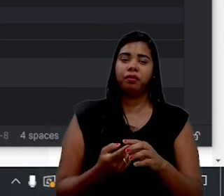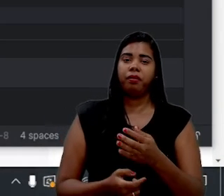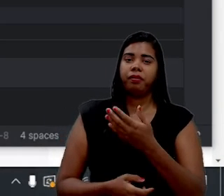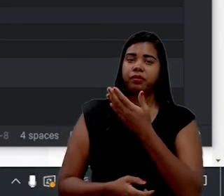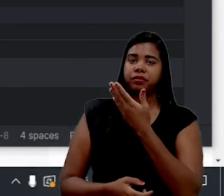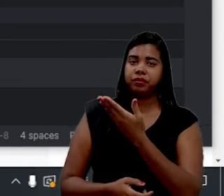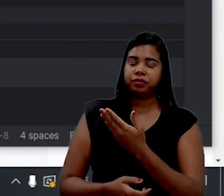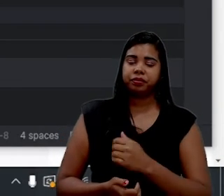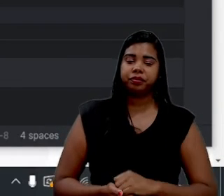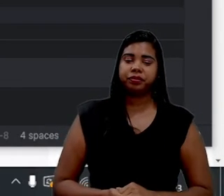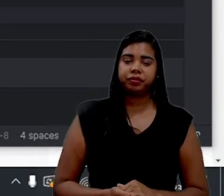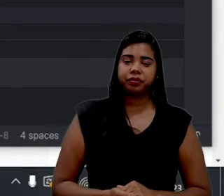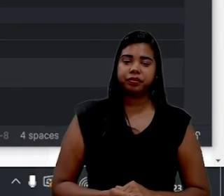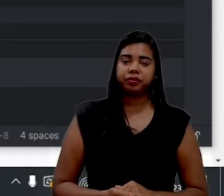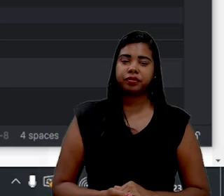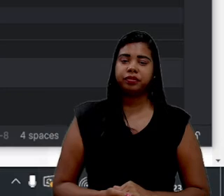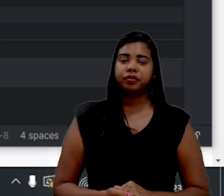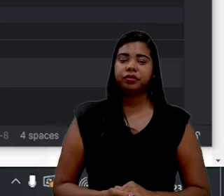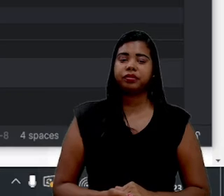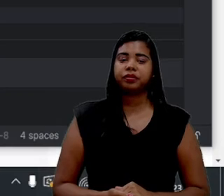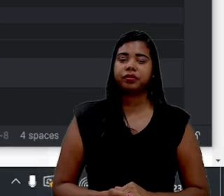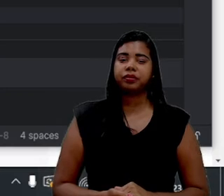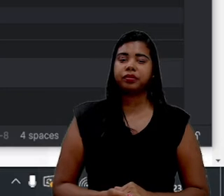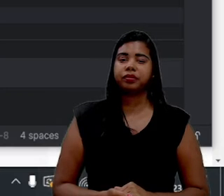invertida, né, div.